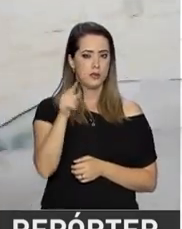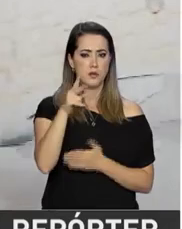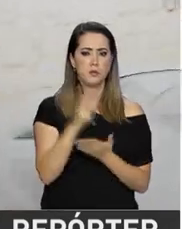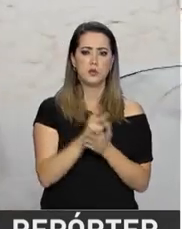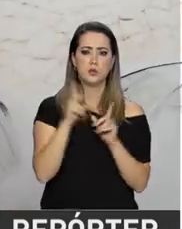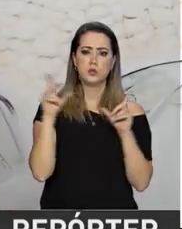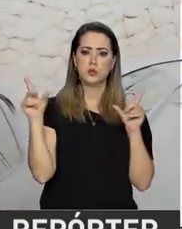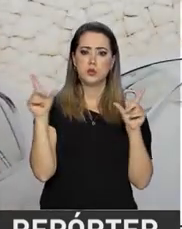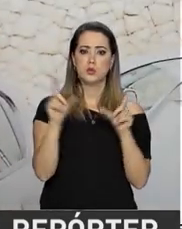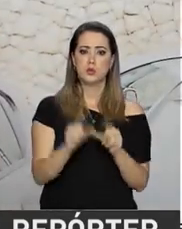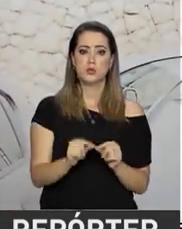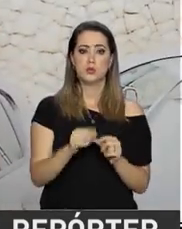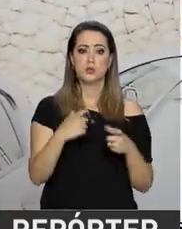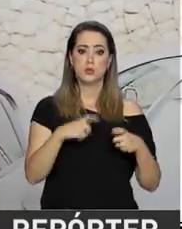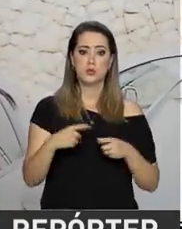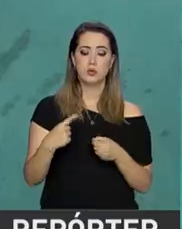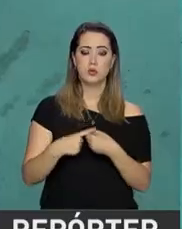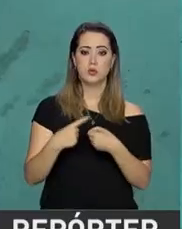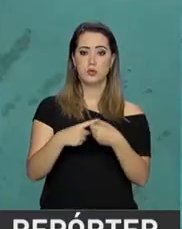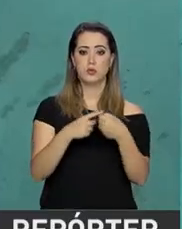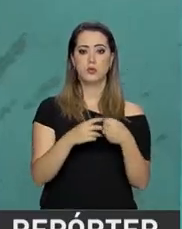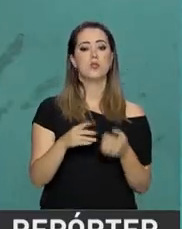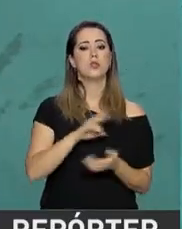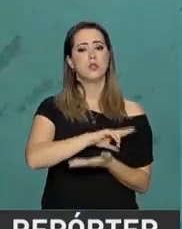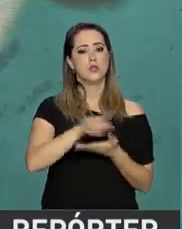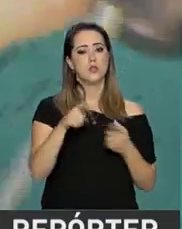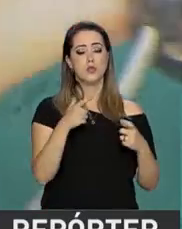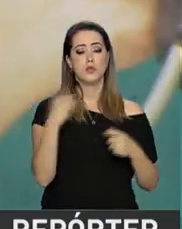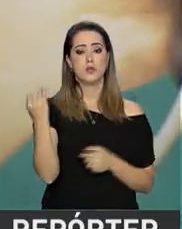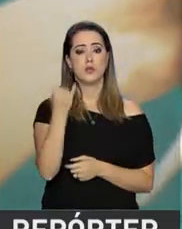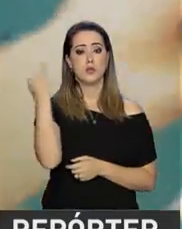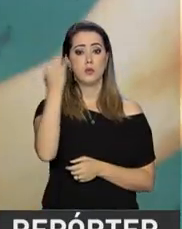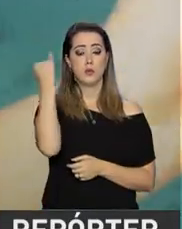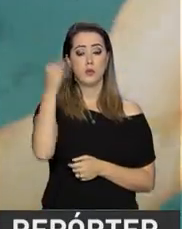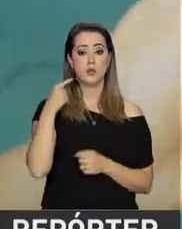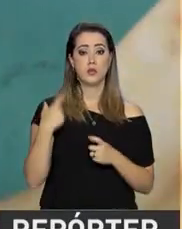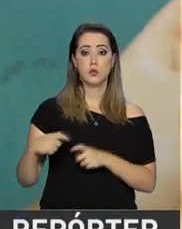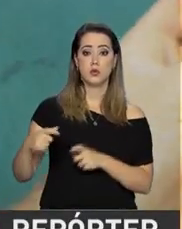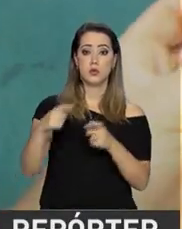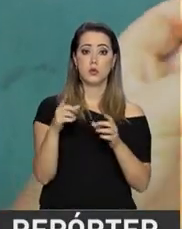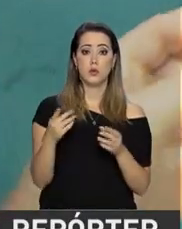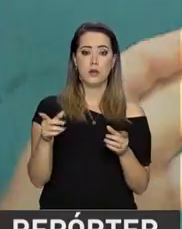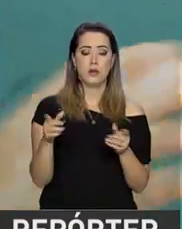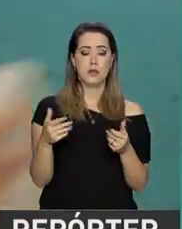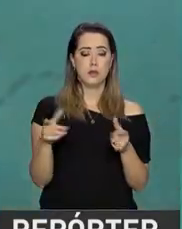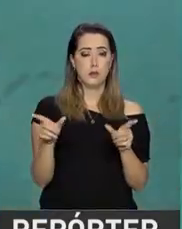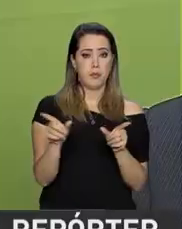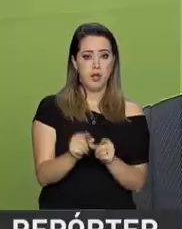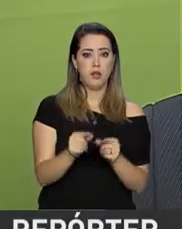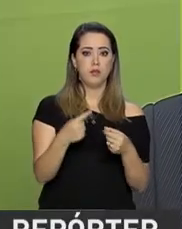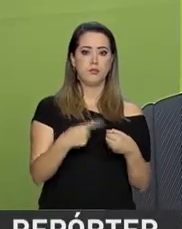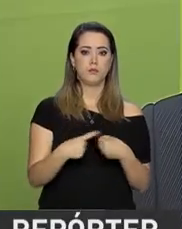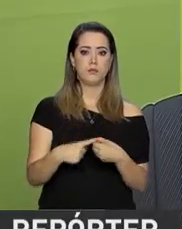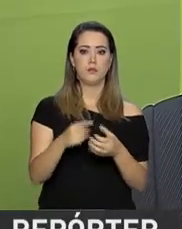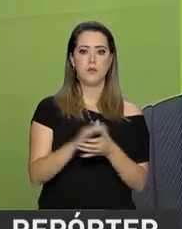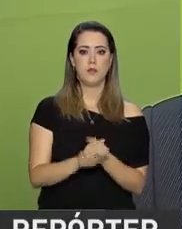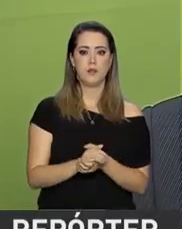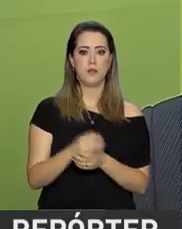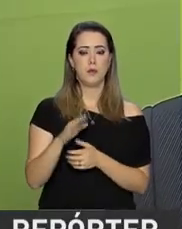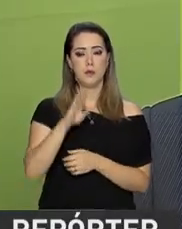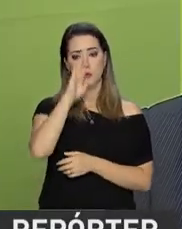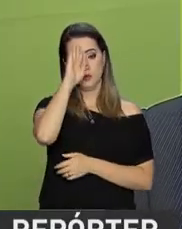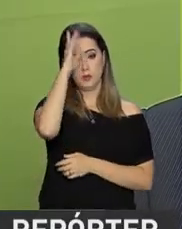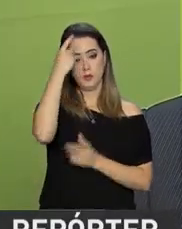ter diminuído nas grandes cidades, ainda são muito importantes para os moradores dos pequenos municípios. Principalmente nas